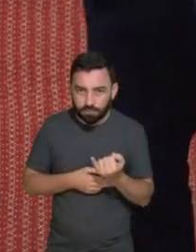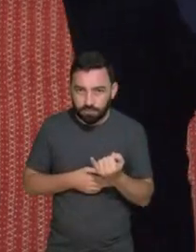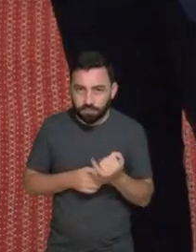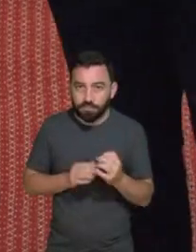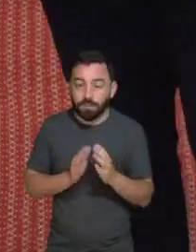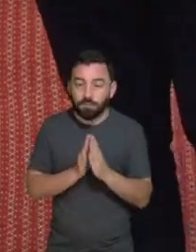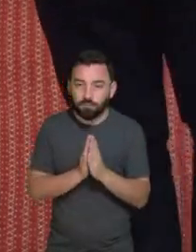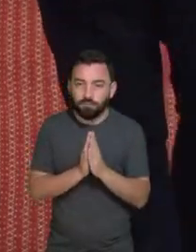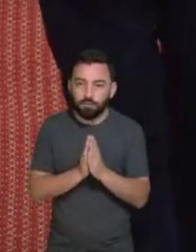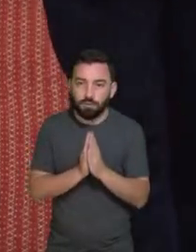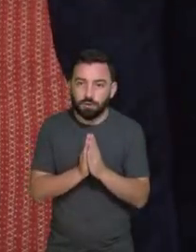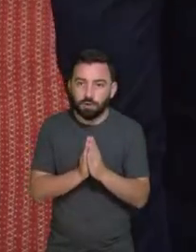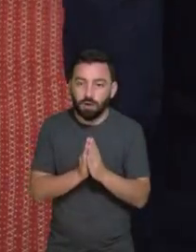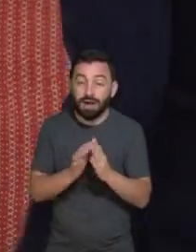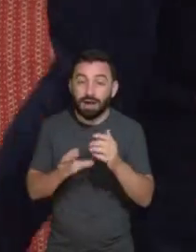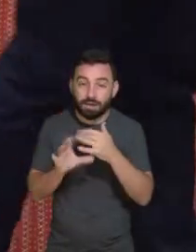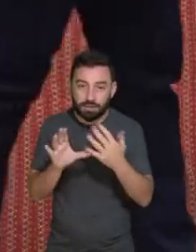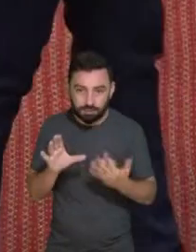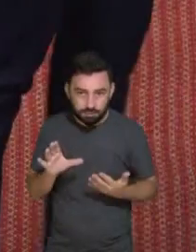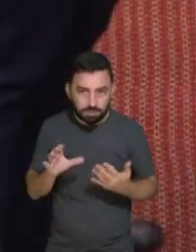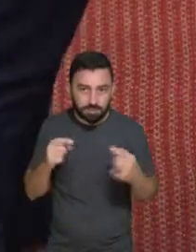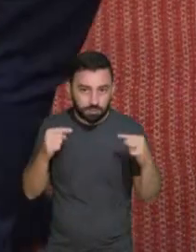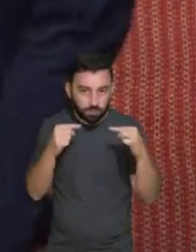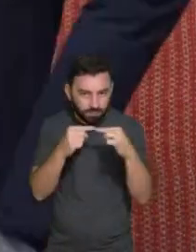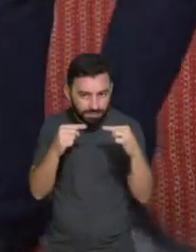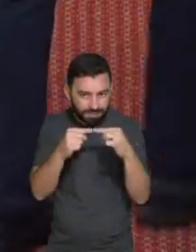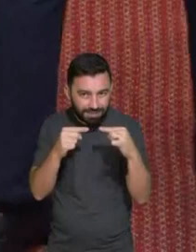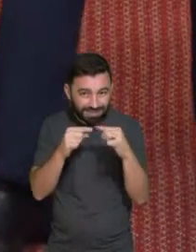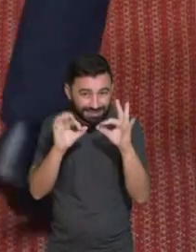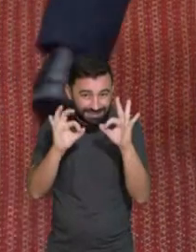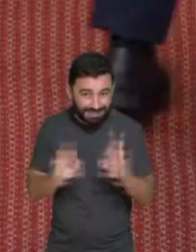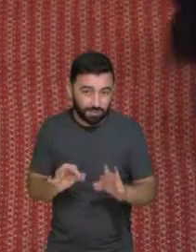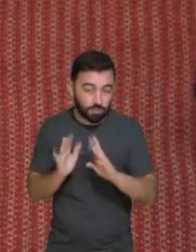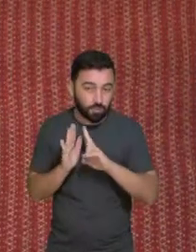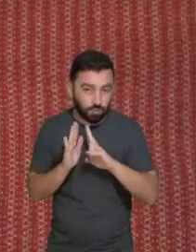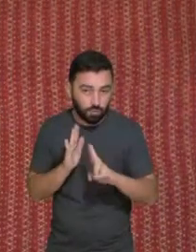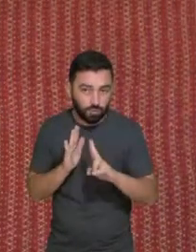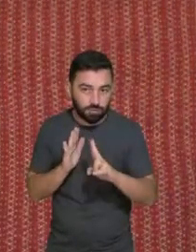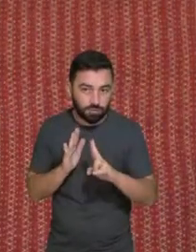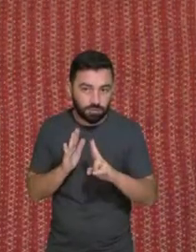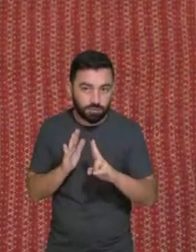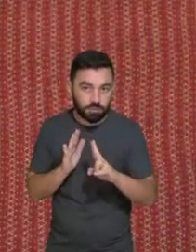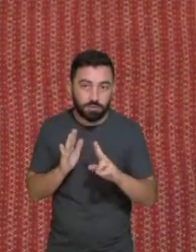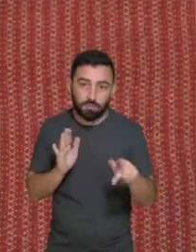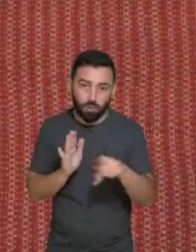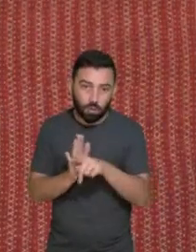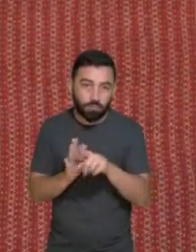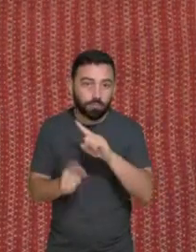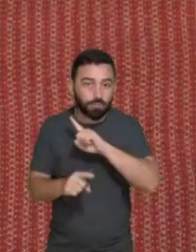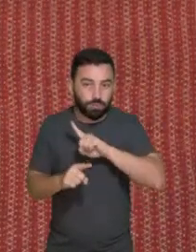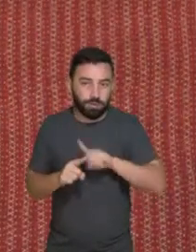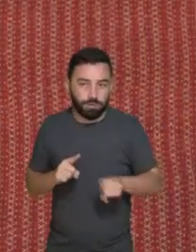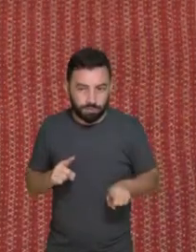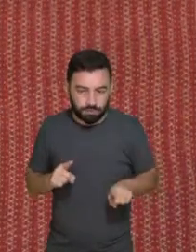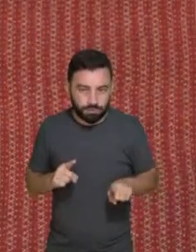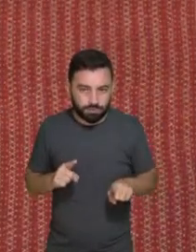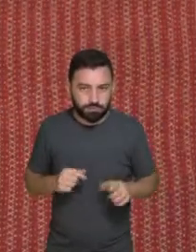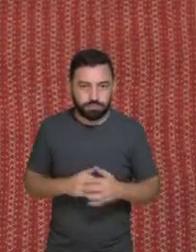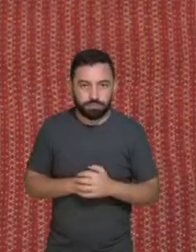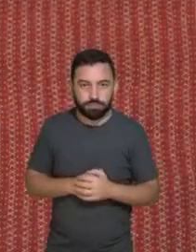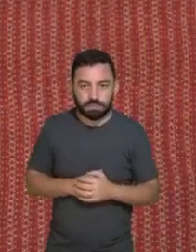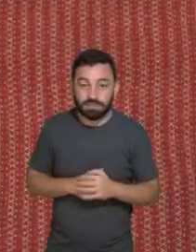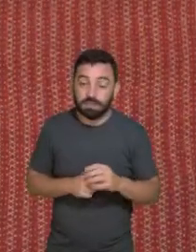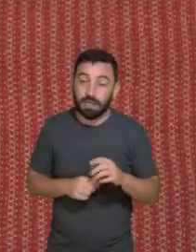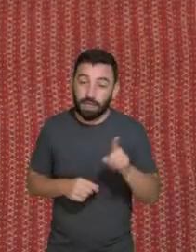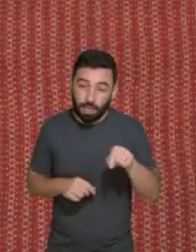seja caracterizado adequadamente a nomenclatura do qual a proibição vai estabelecer. Se é